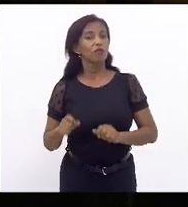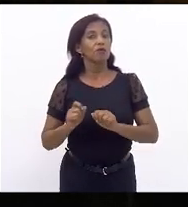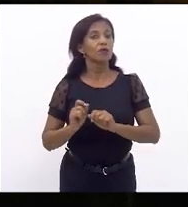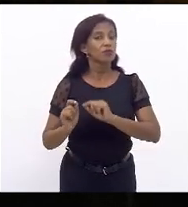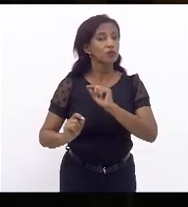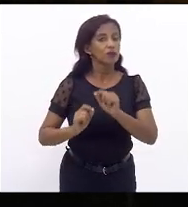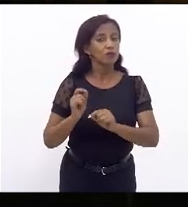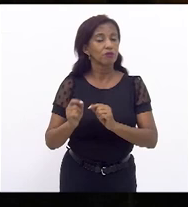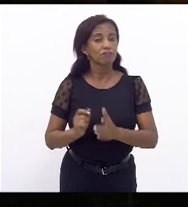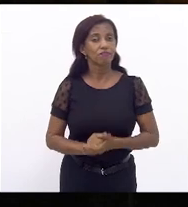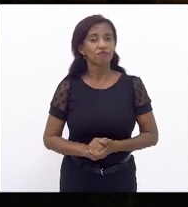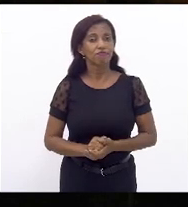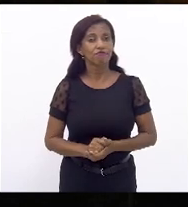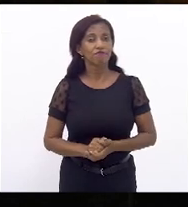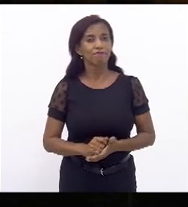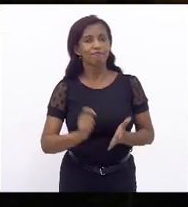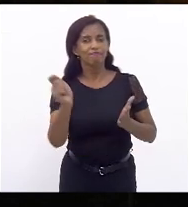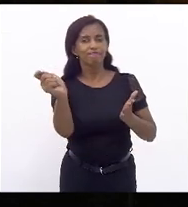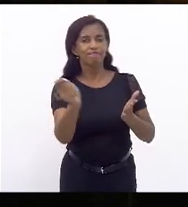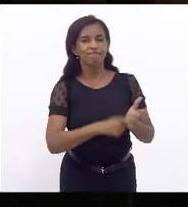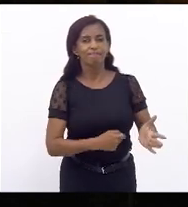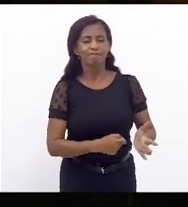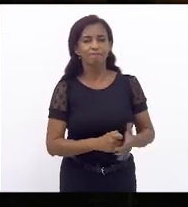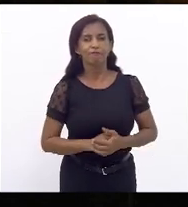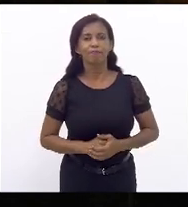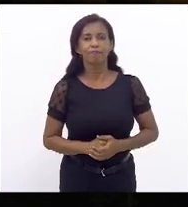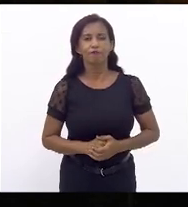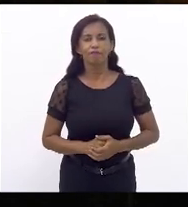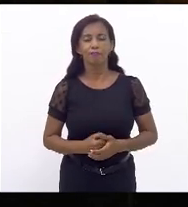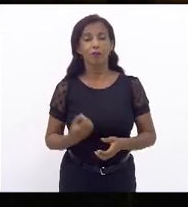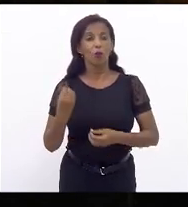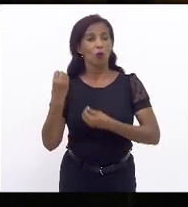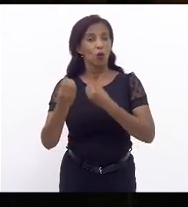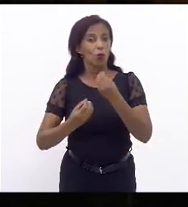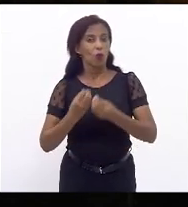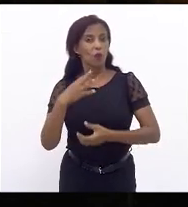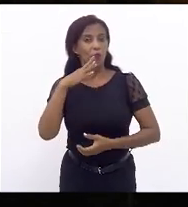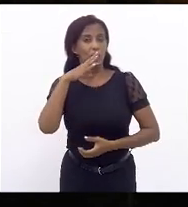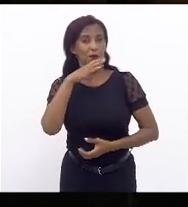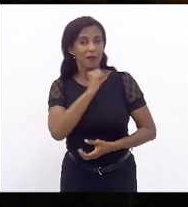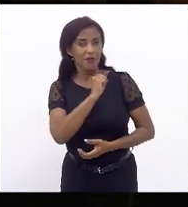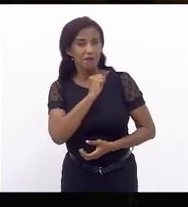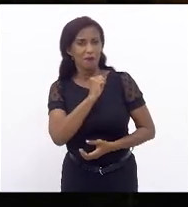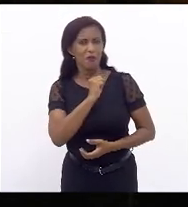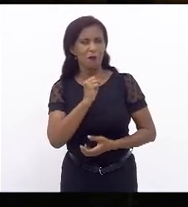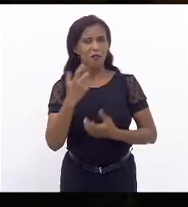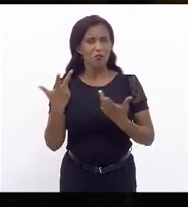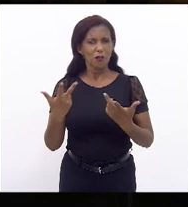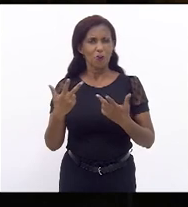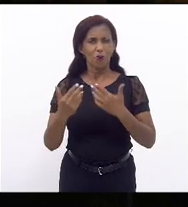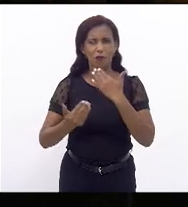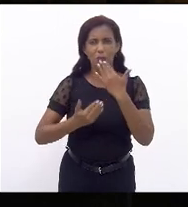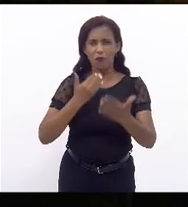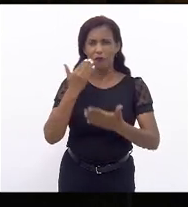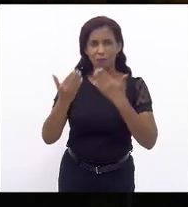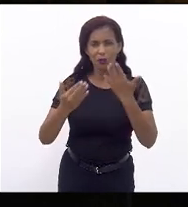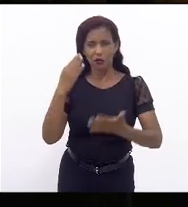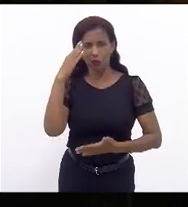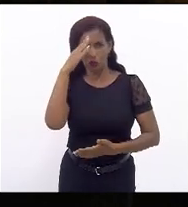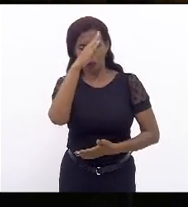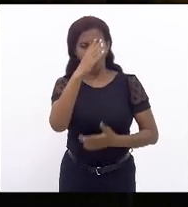fez? Foi lá e sancionou. Como ele percebeu que houve um clamor bolsonarista